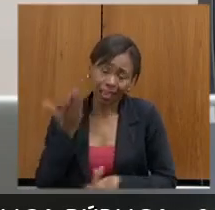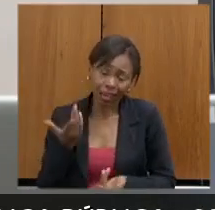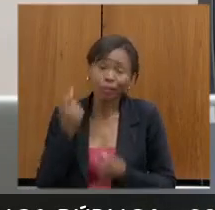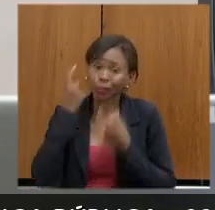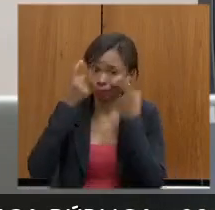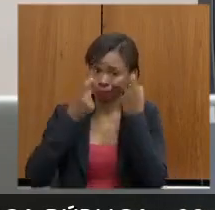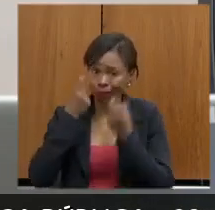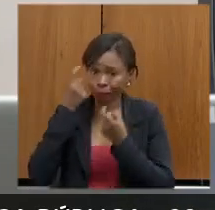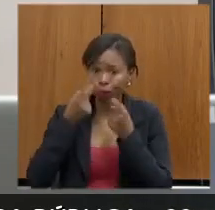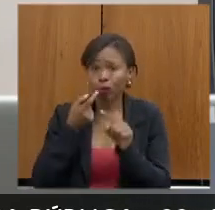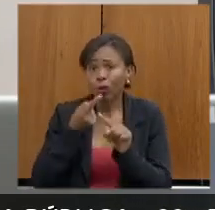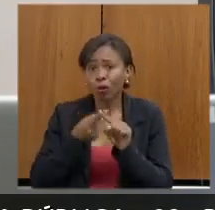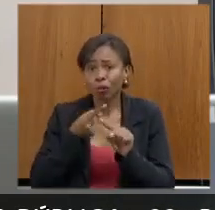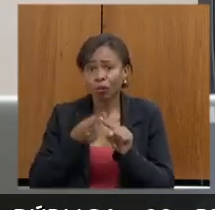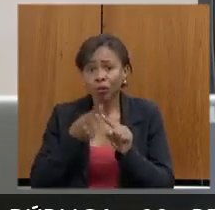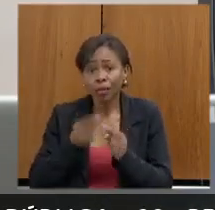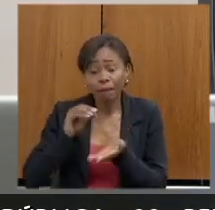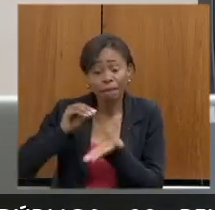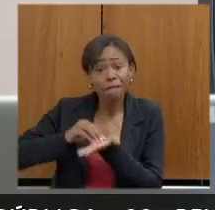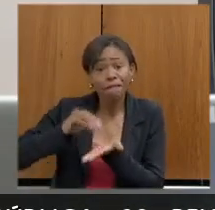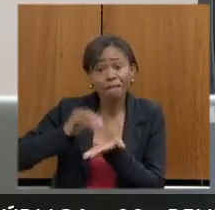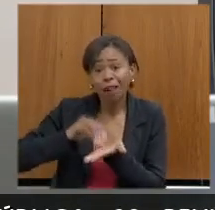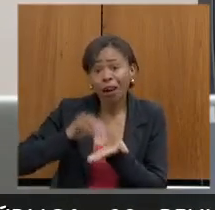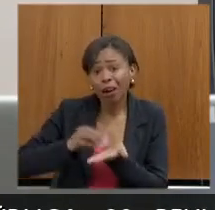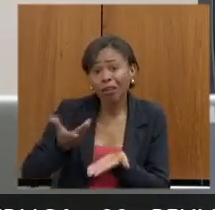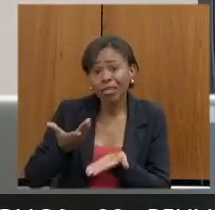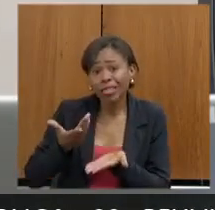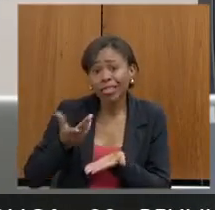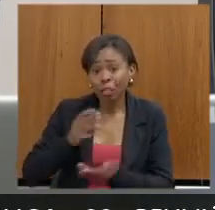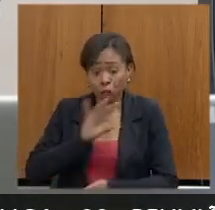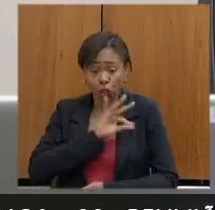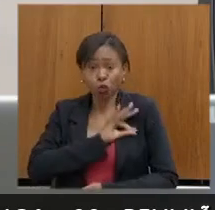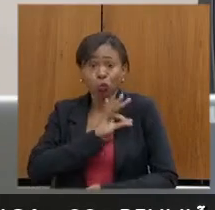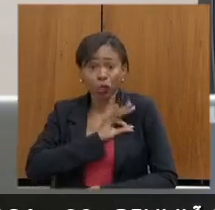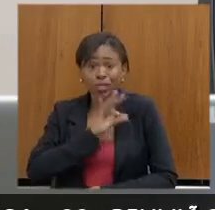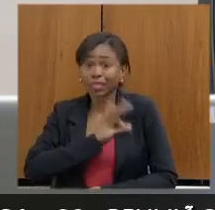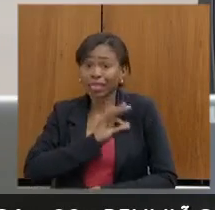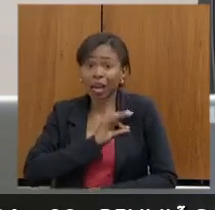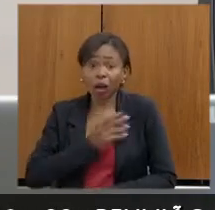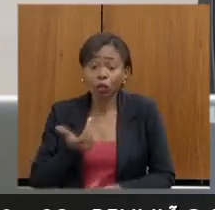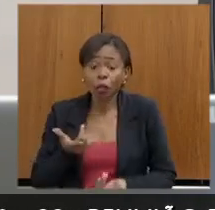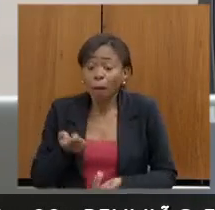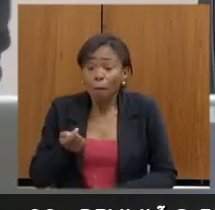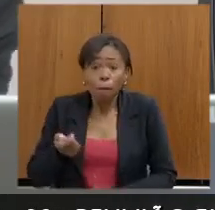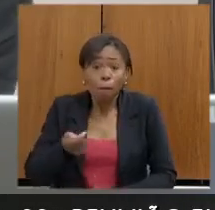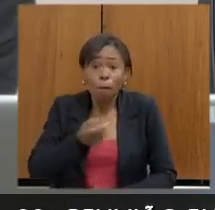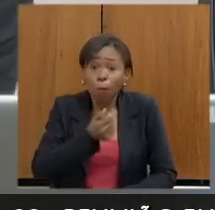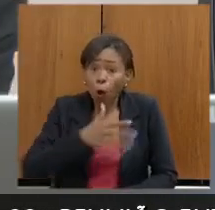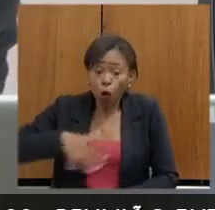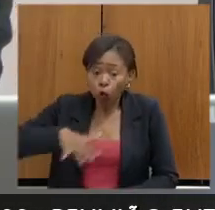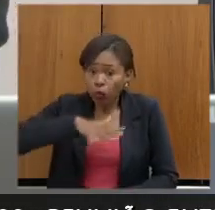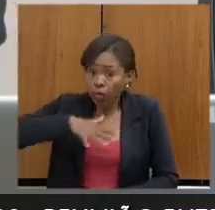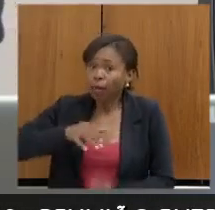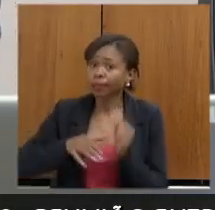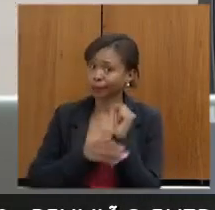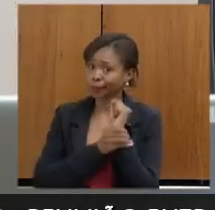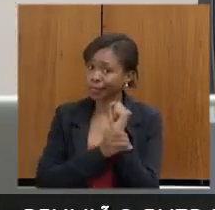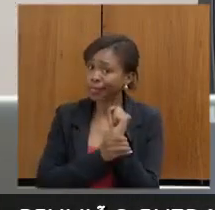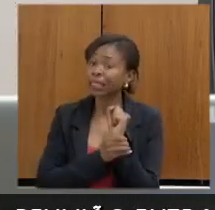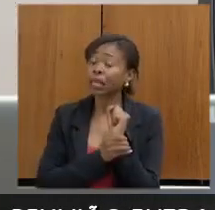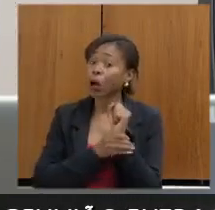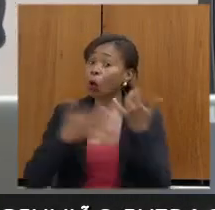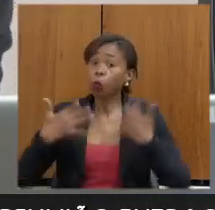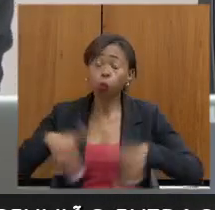porque porque a falta de efetivo deputada Sheila que é gritante nas Forças de segurança e mais tarde não vão chegar na